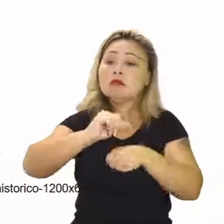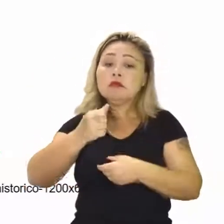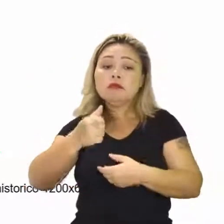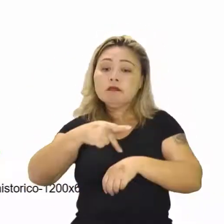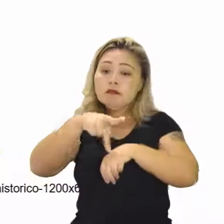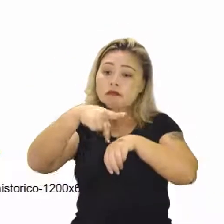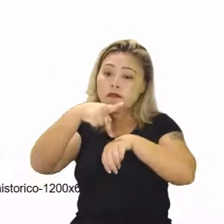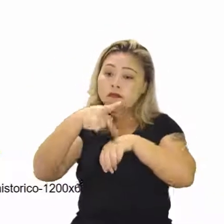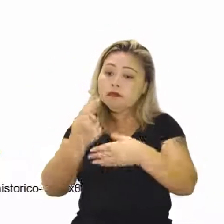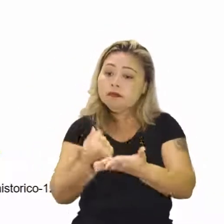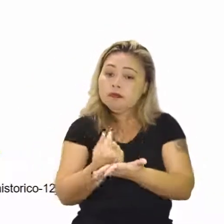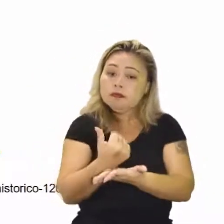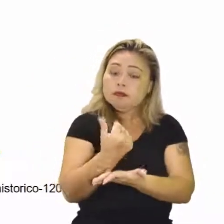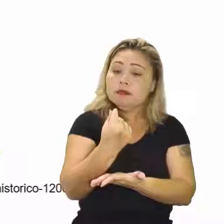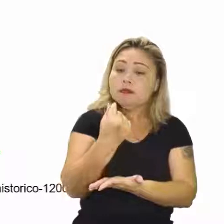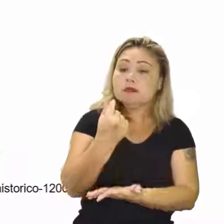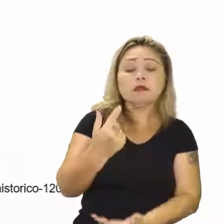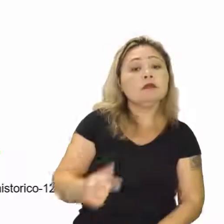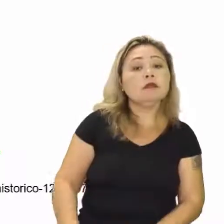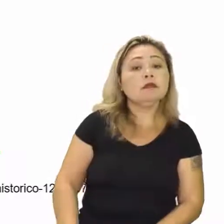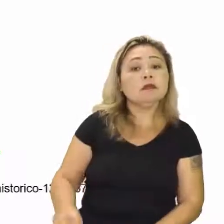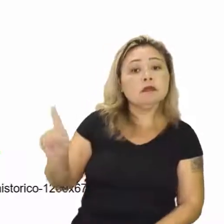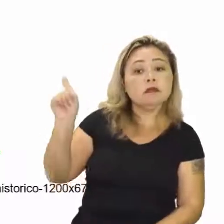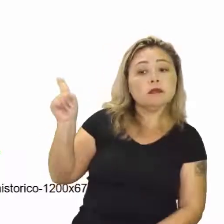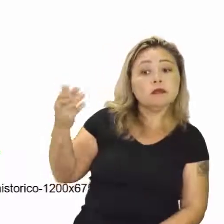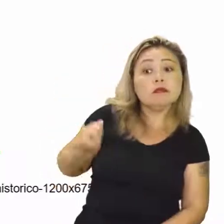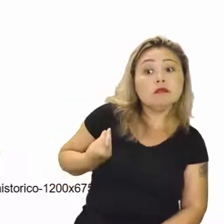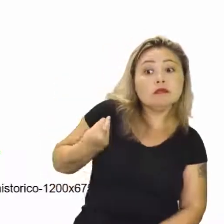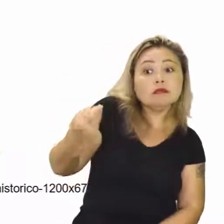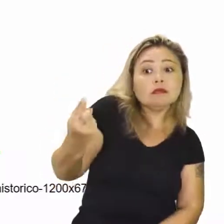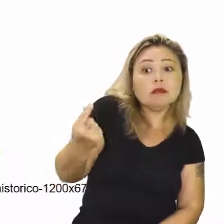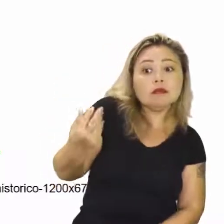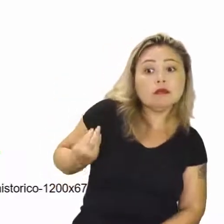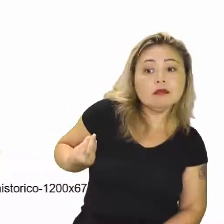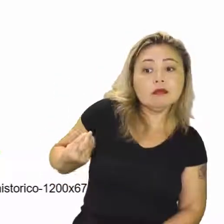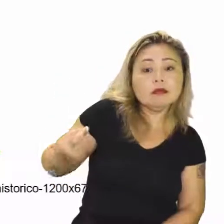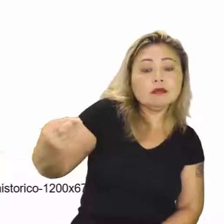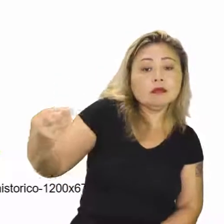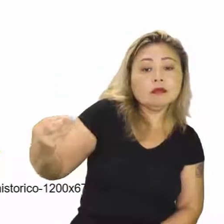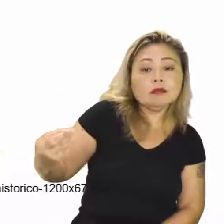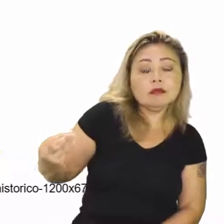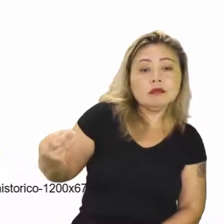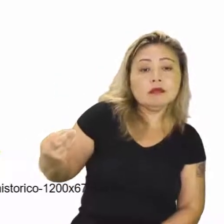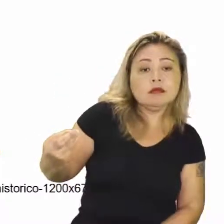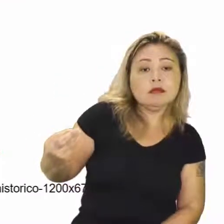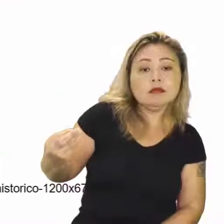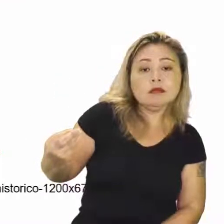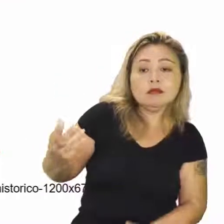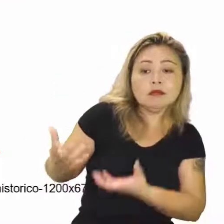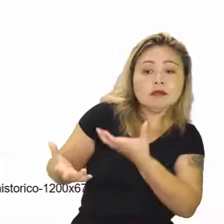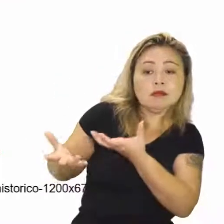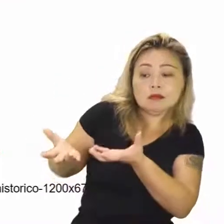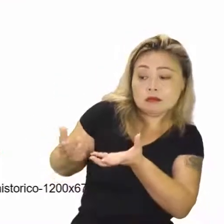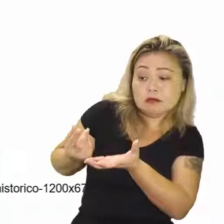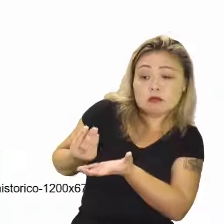ó, a representação. O dinheiro aqui, no